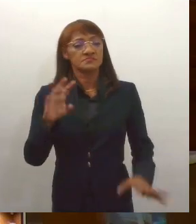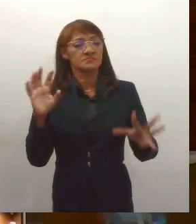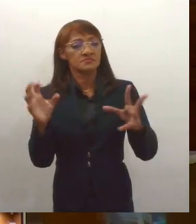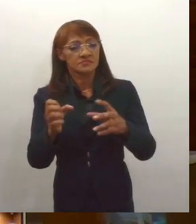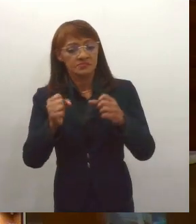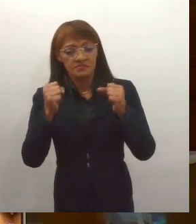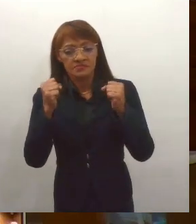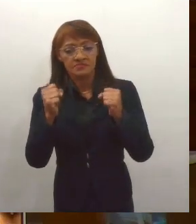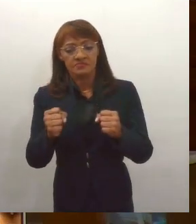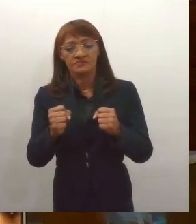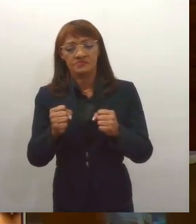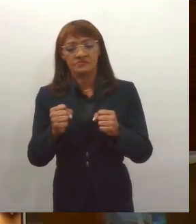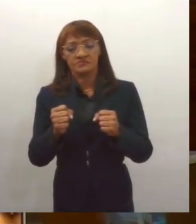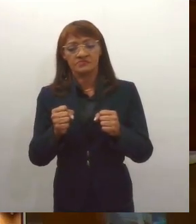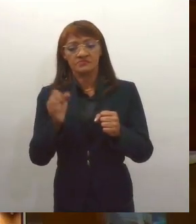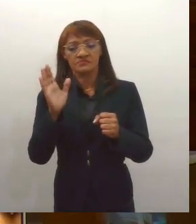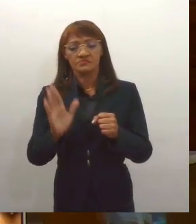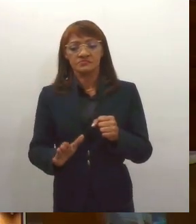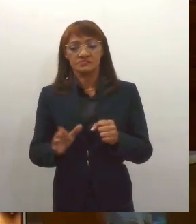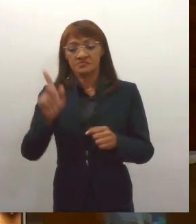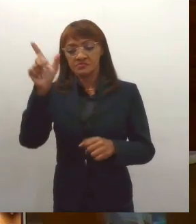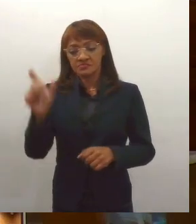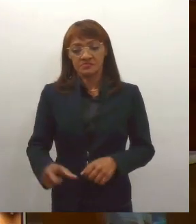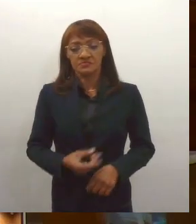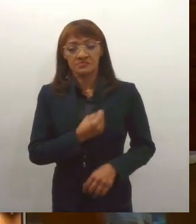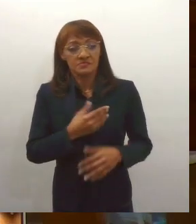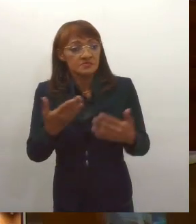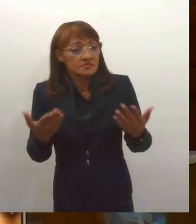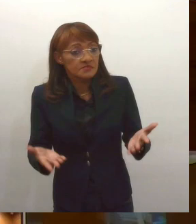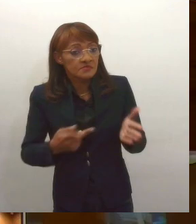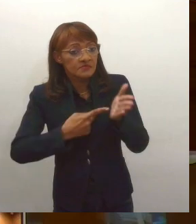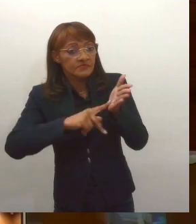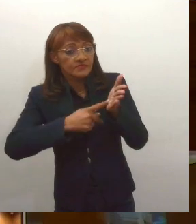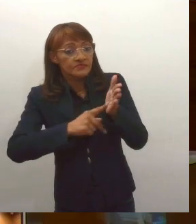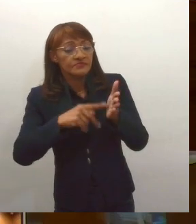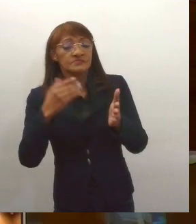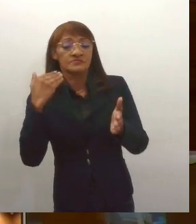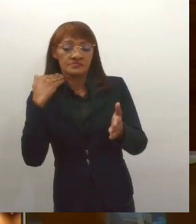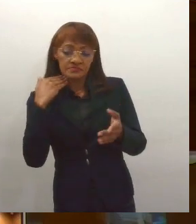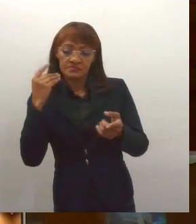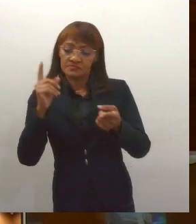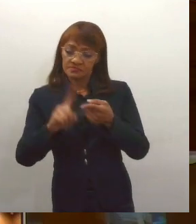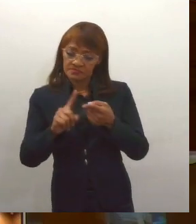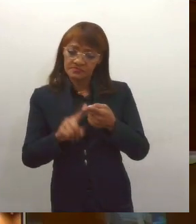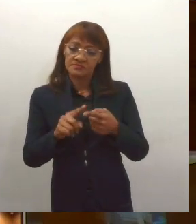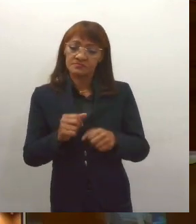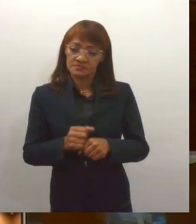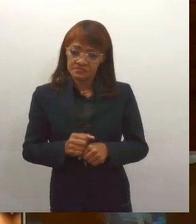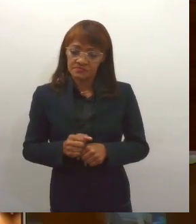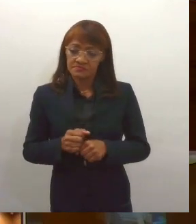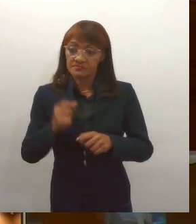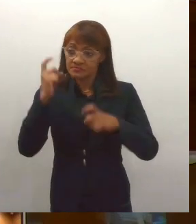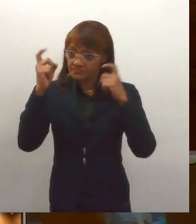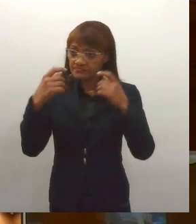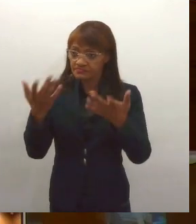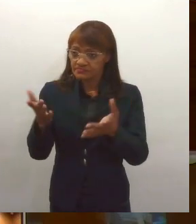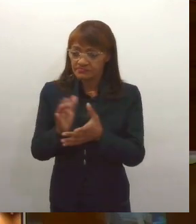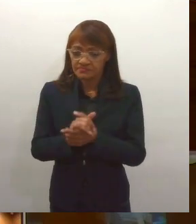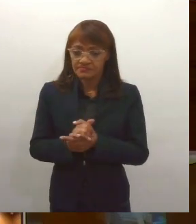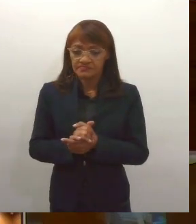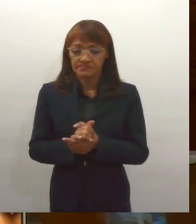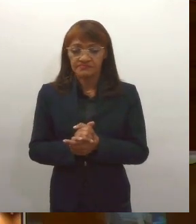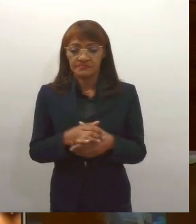sindicato bancário também está eh se importando com esse tema é importante quando a entidade